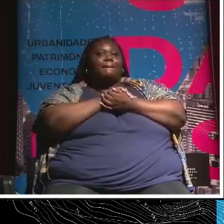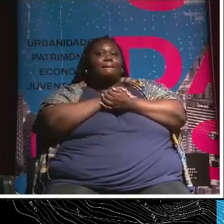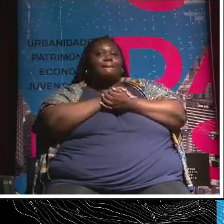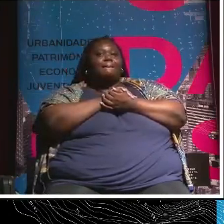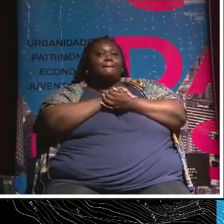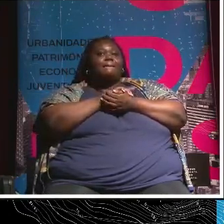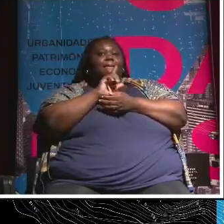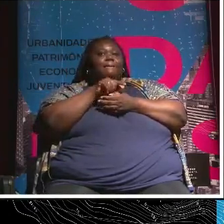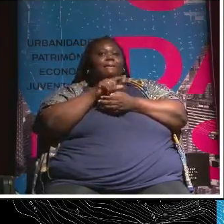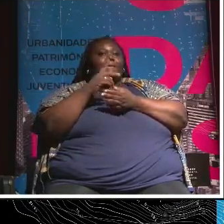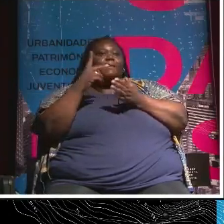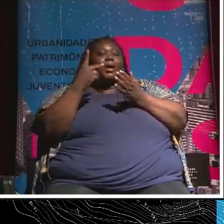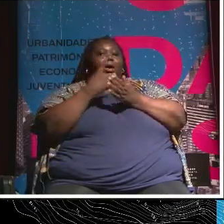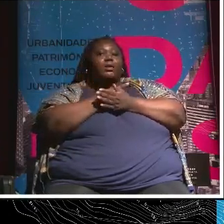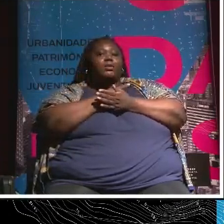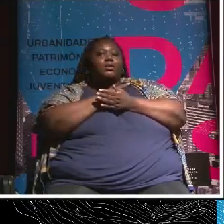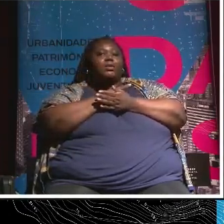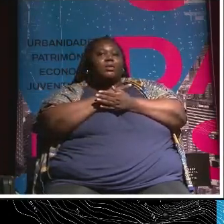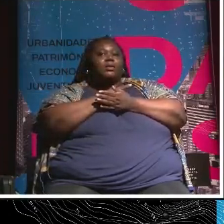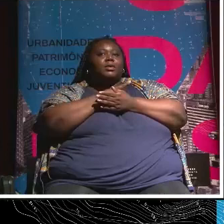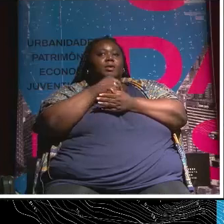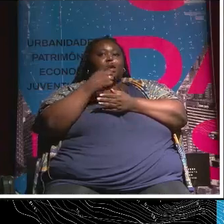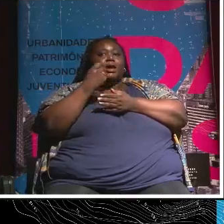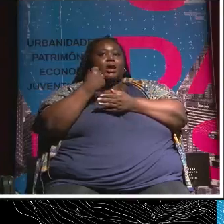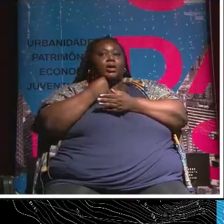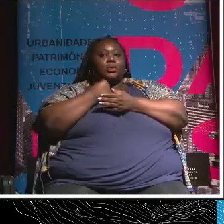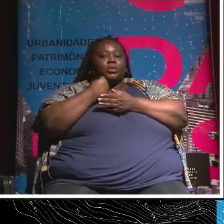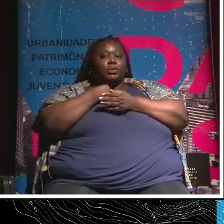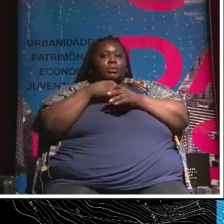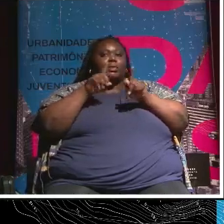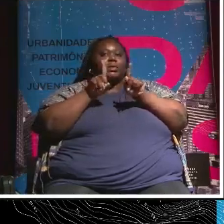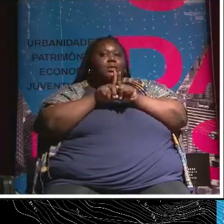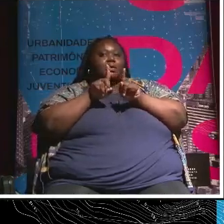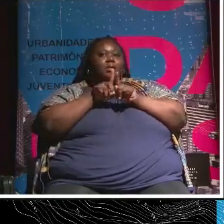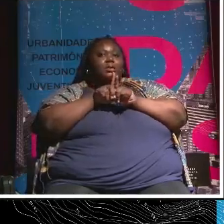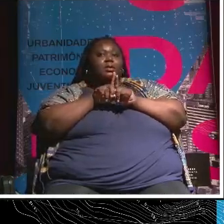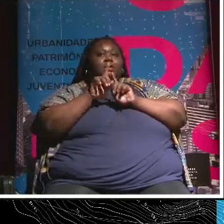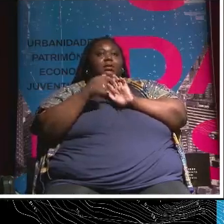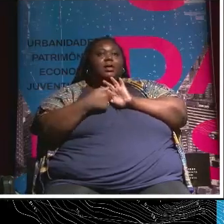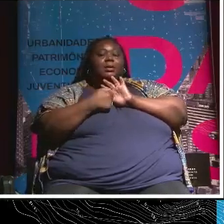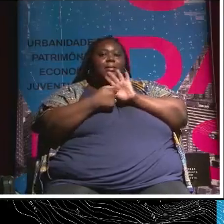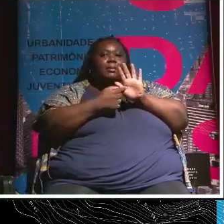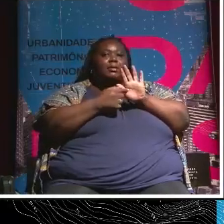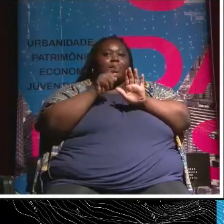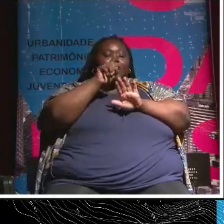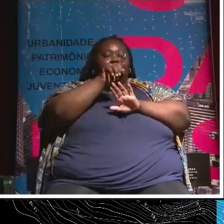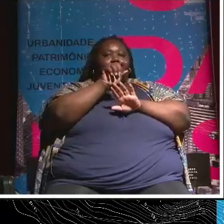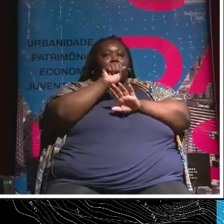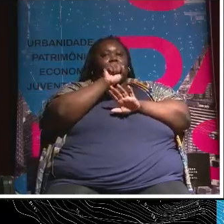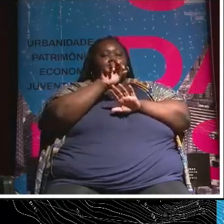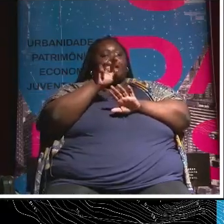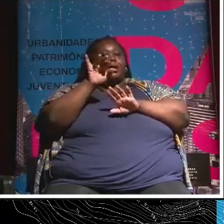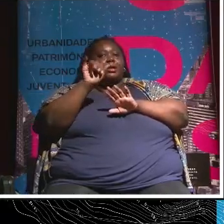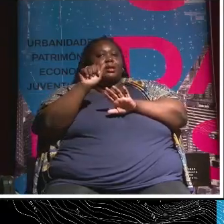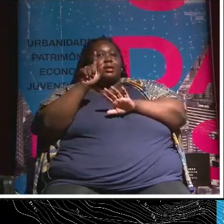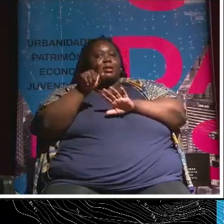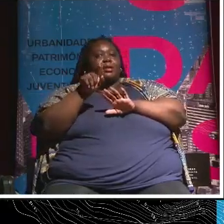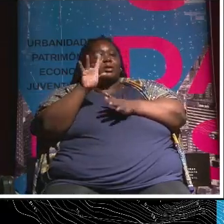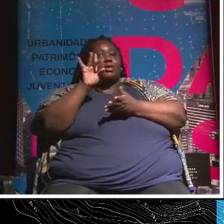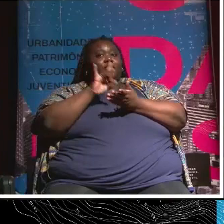fato também ocorre, essa estatística tem sido colocada no aglomerado da Serra